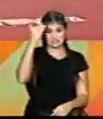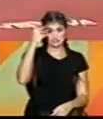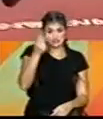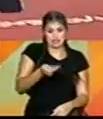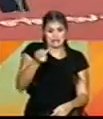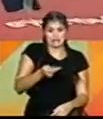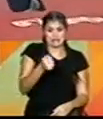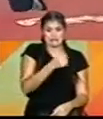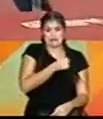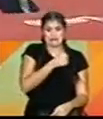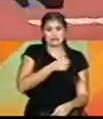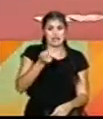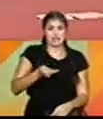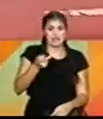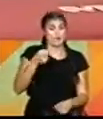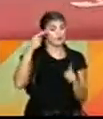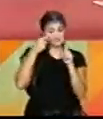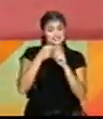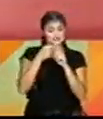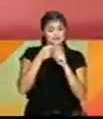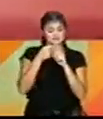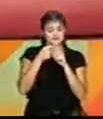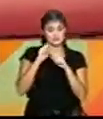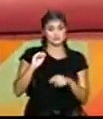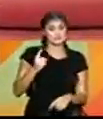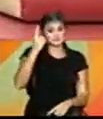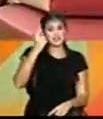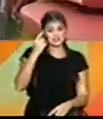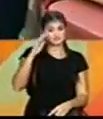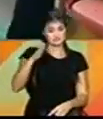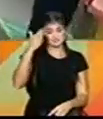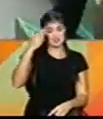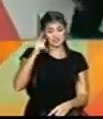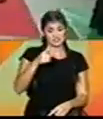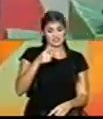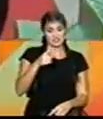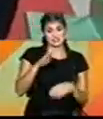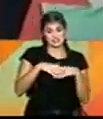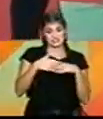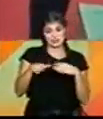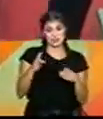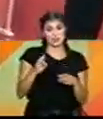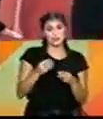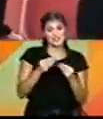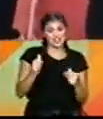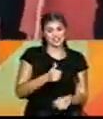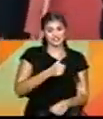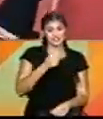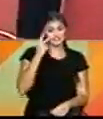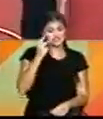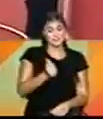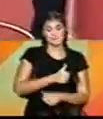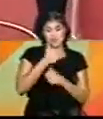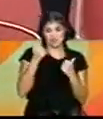casa fechados, não é? Exatamente. O objetivo principal é esse, é conseguirmos que eles tenham uma qualidade de vida maior, não